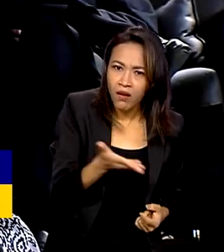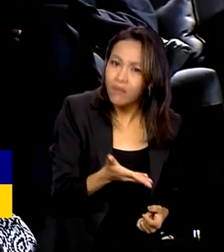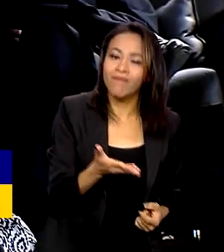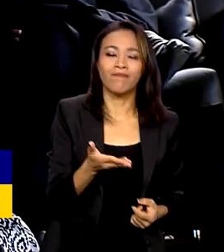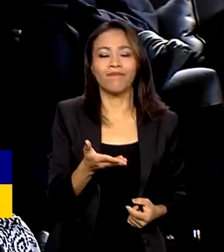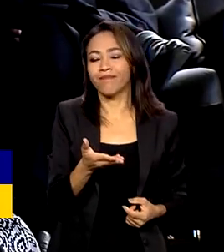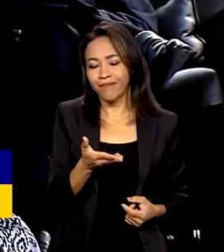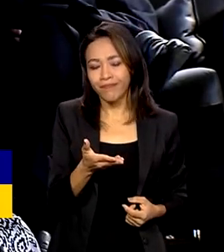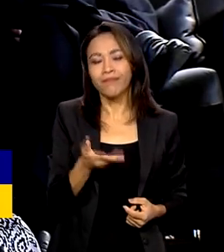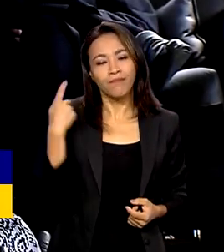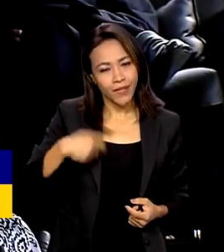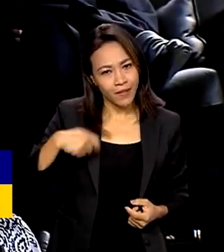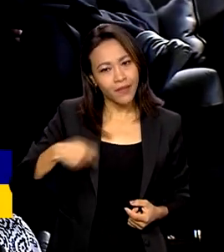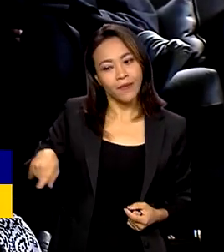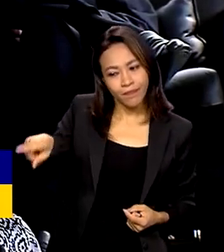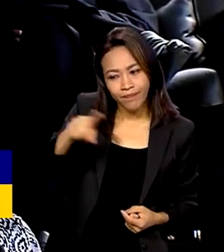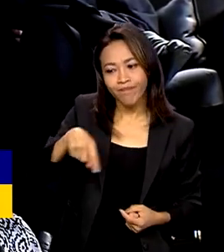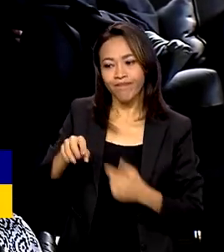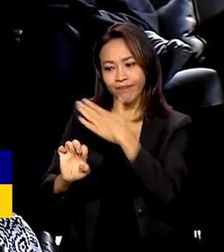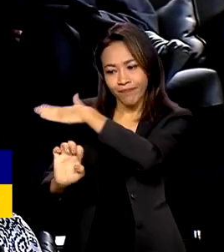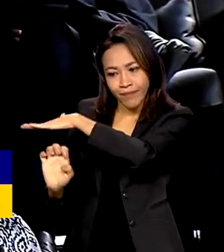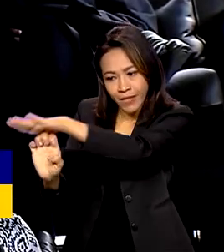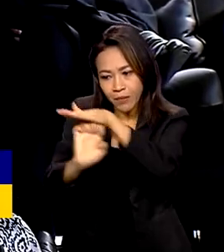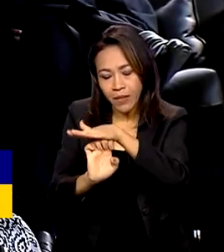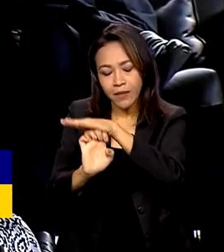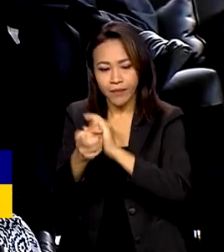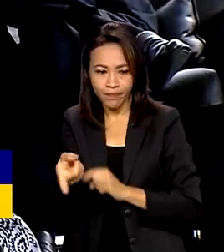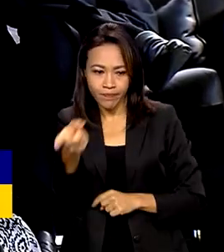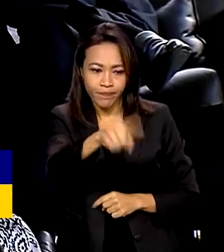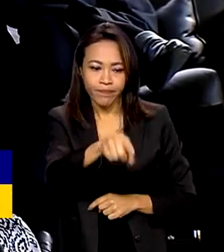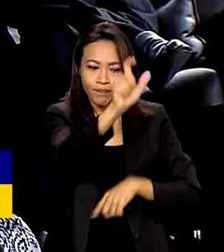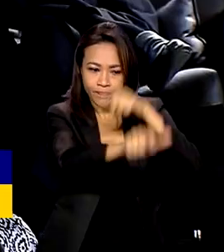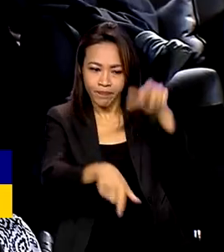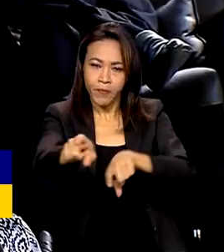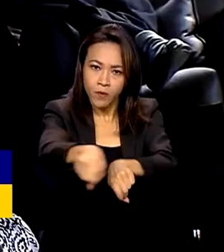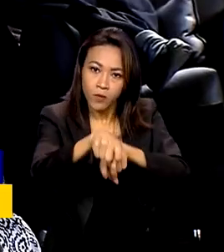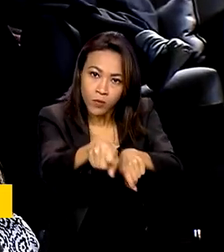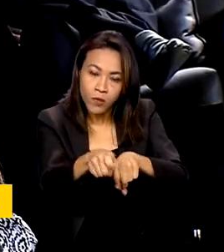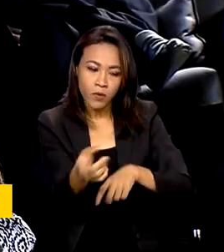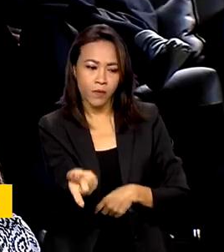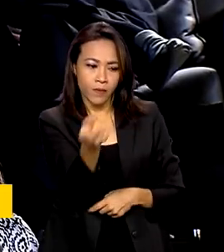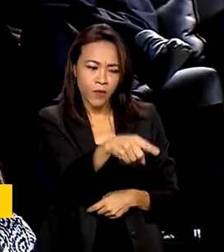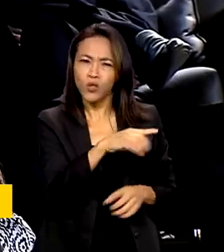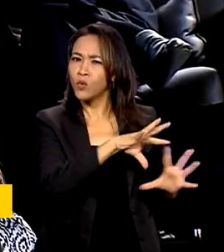terá que ser das empresas terá que ser dos Agricultores terá que ser de todo mundo